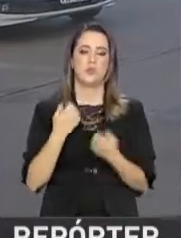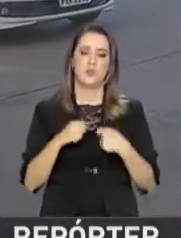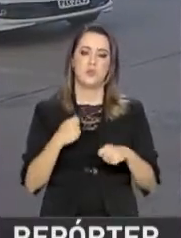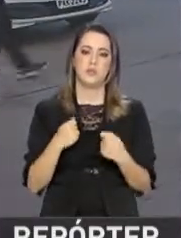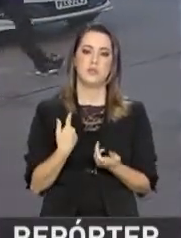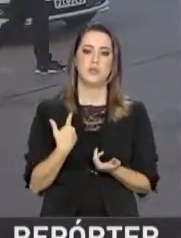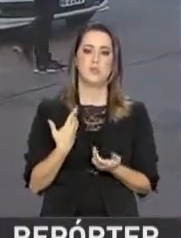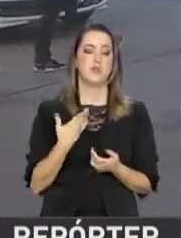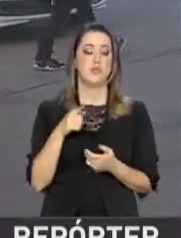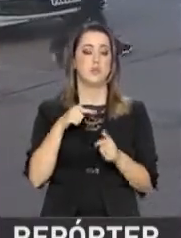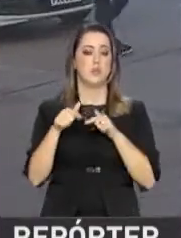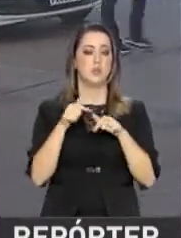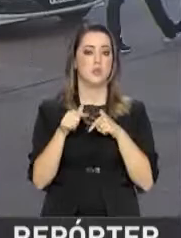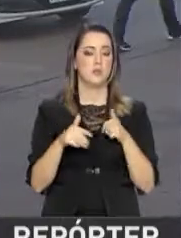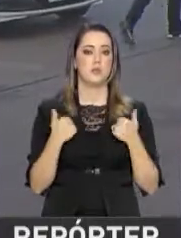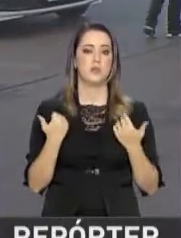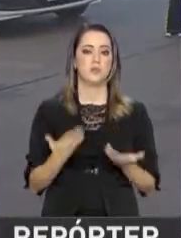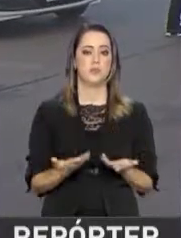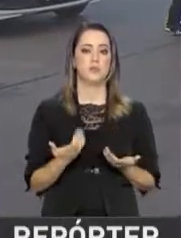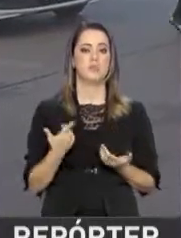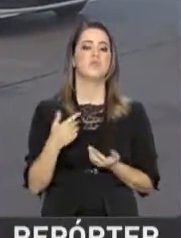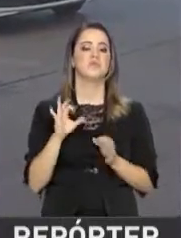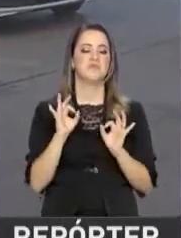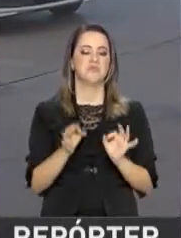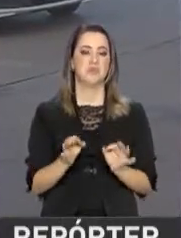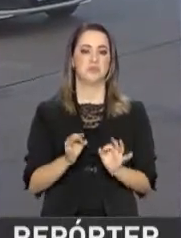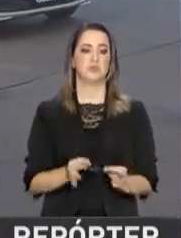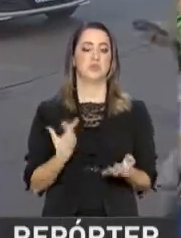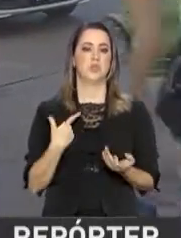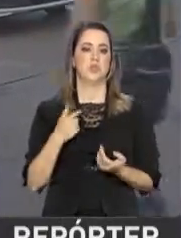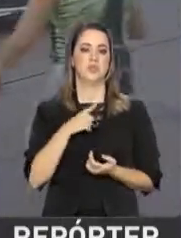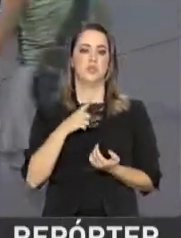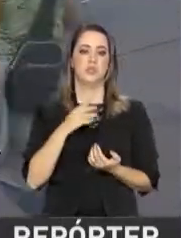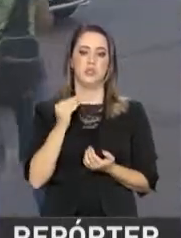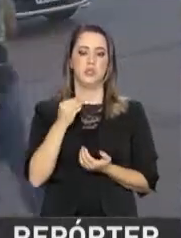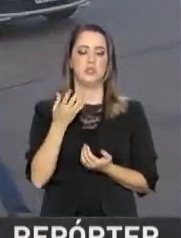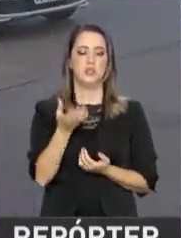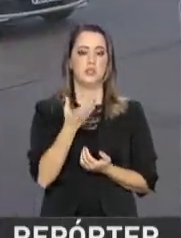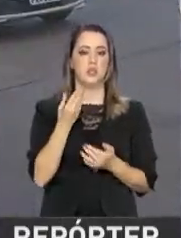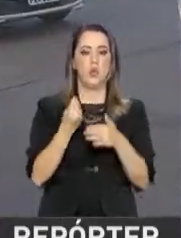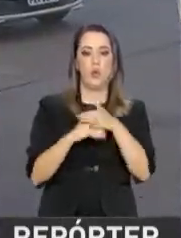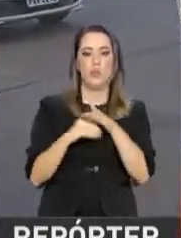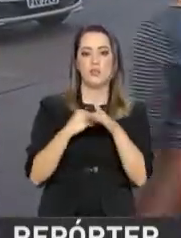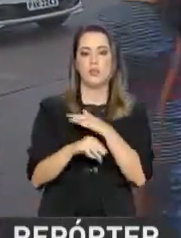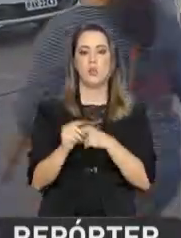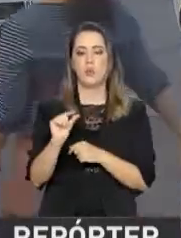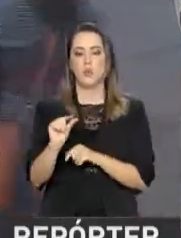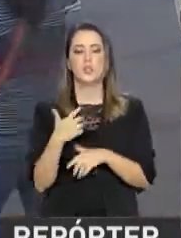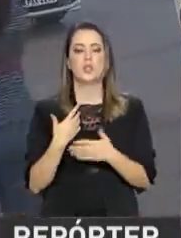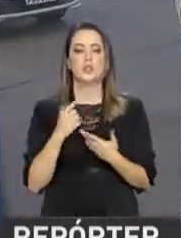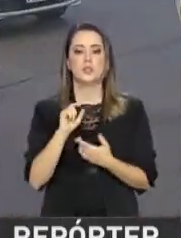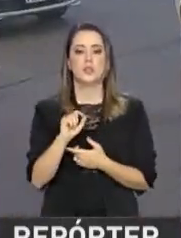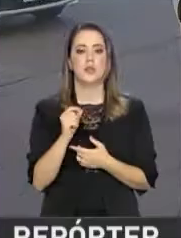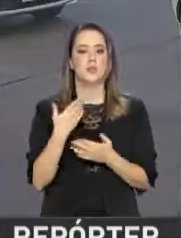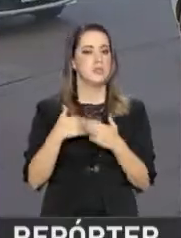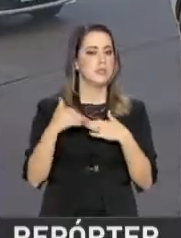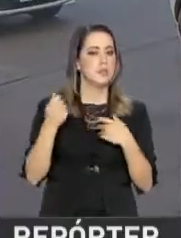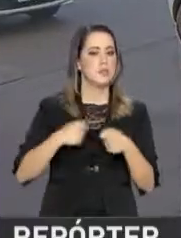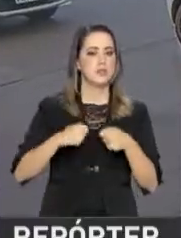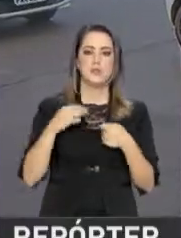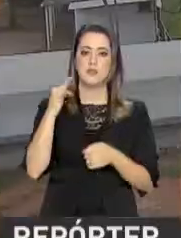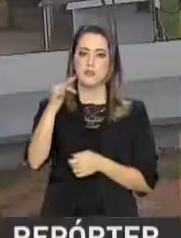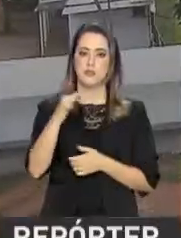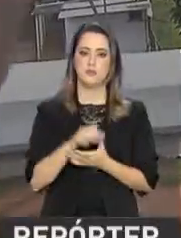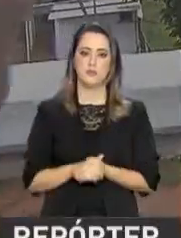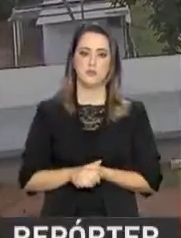minha área profissional. E com certeza ia tentar deixar uma parte guardada para alguma necessidade